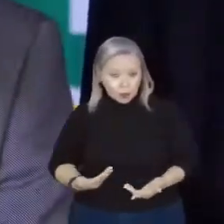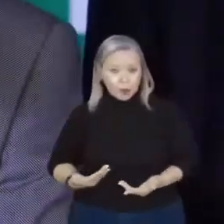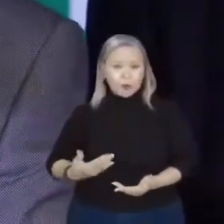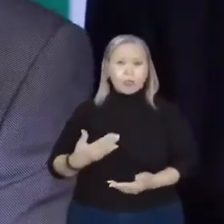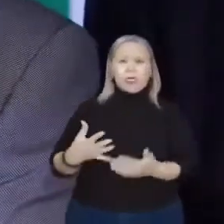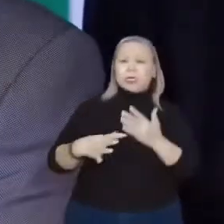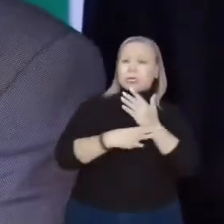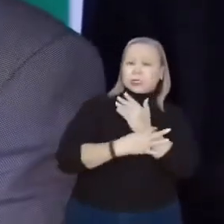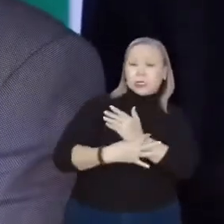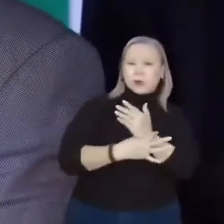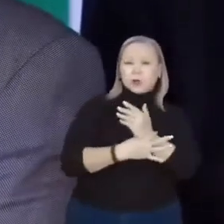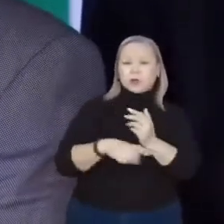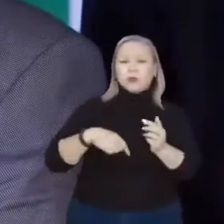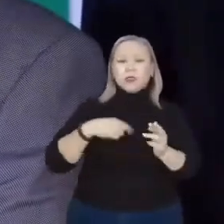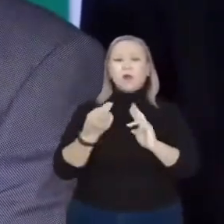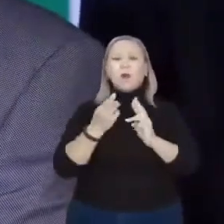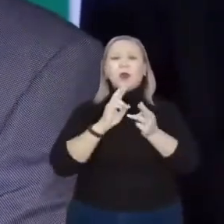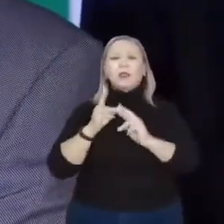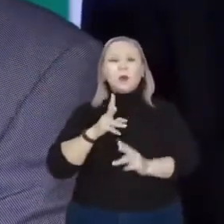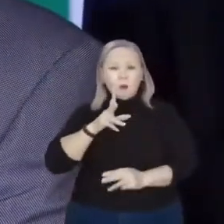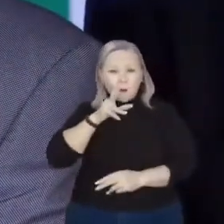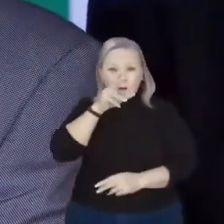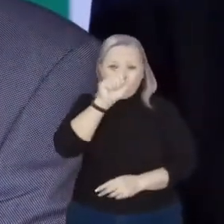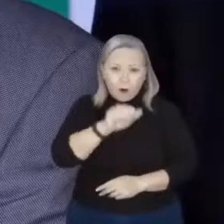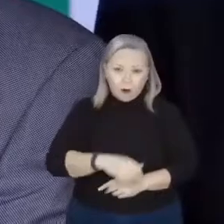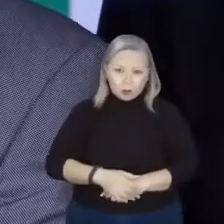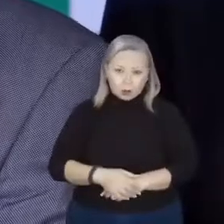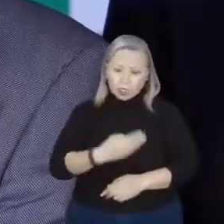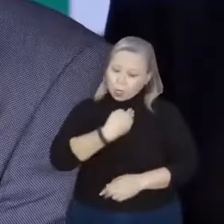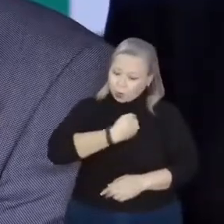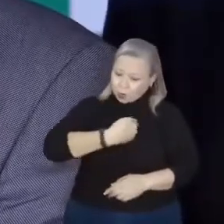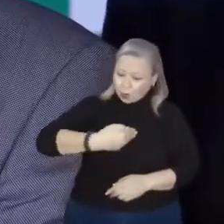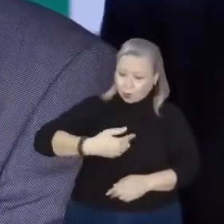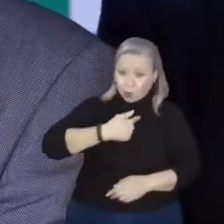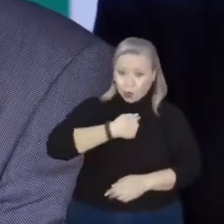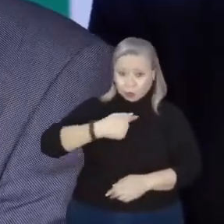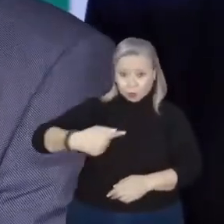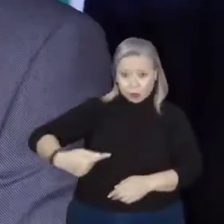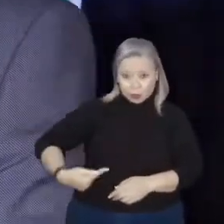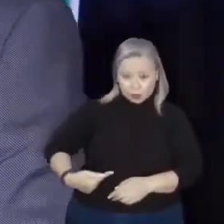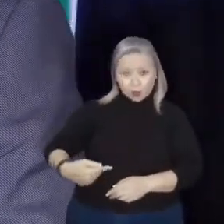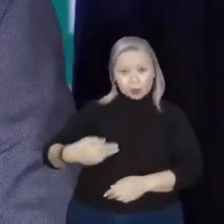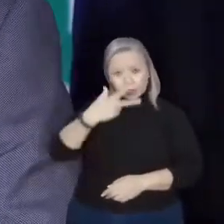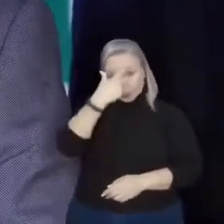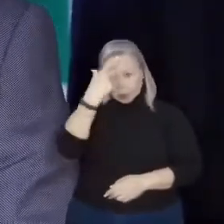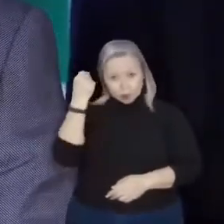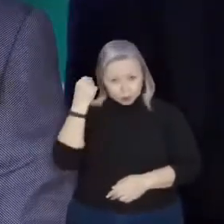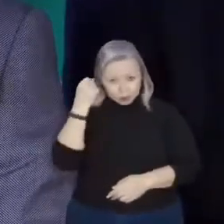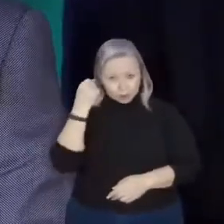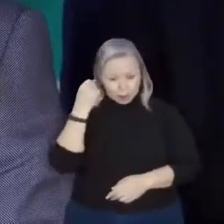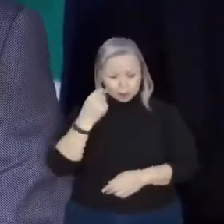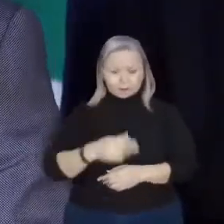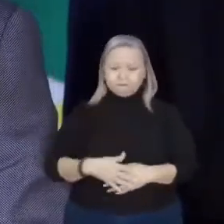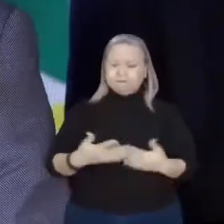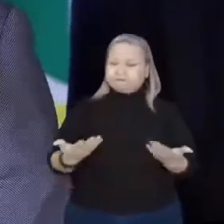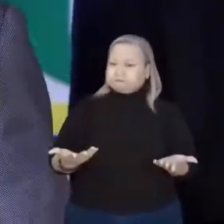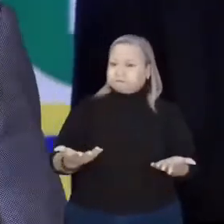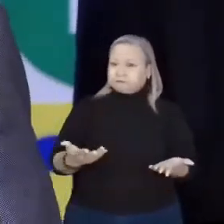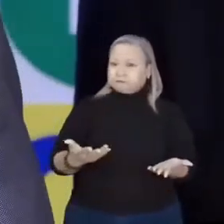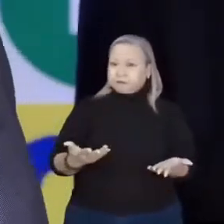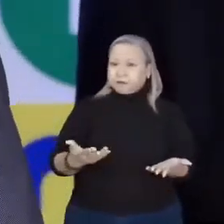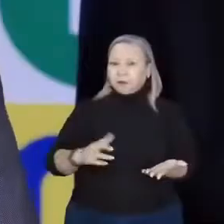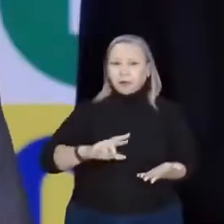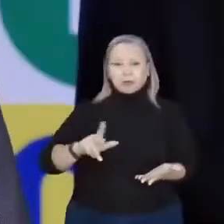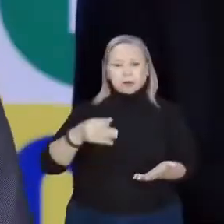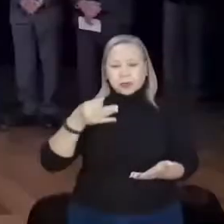vai ter uma relação muito forte com os governadores e com os prefeitos. Senão, não dá certo.